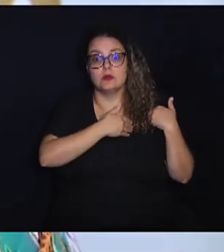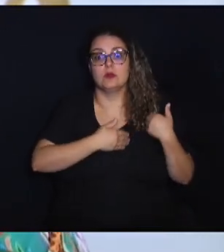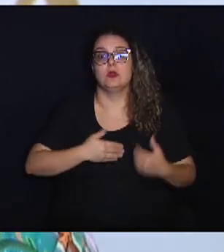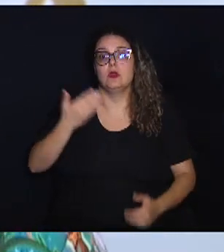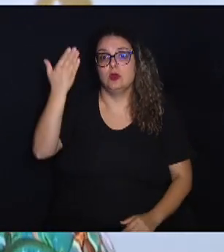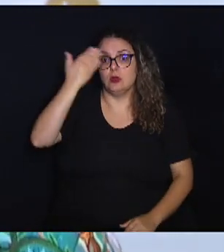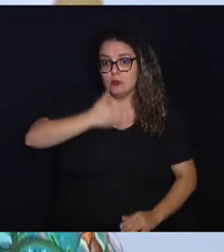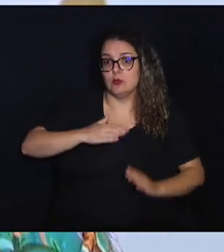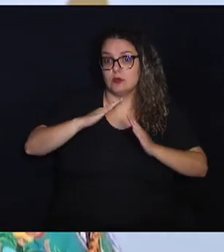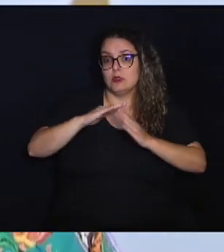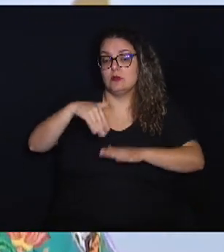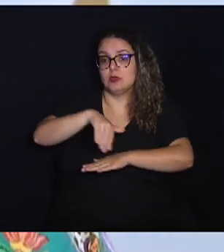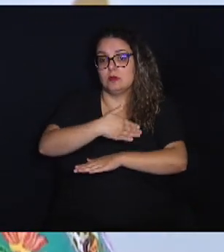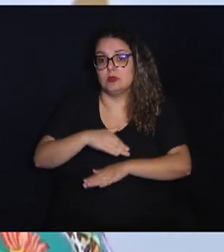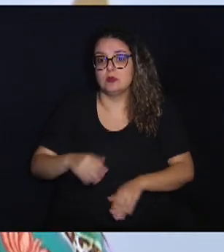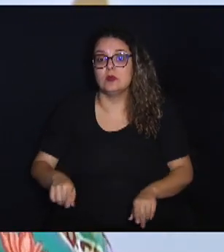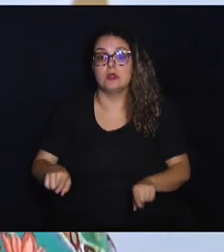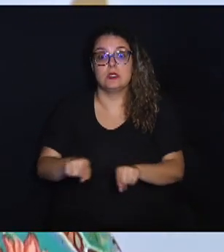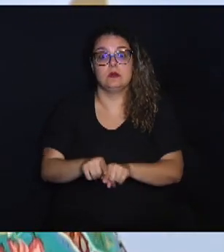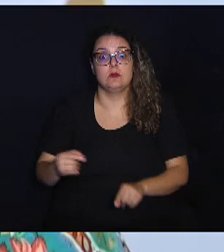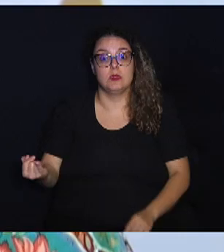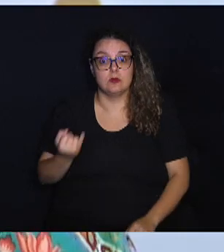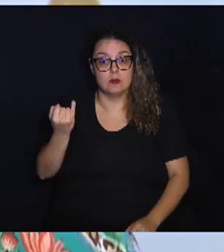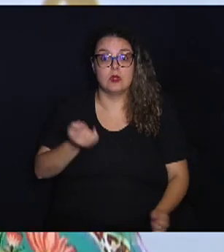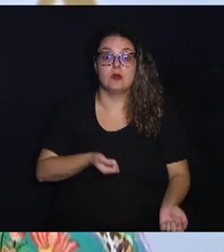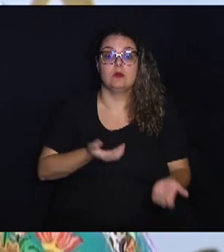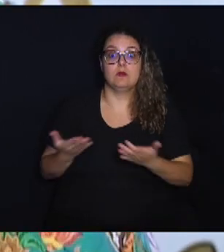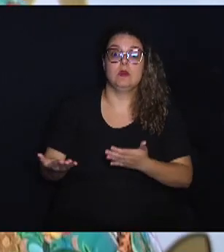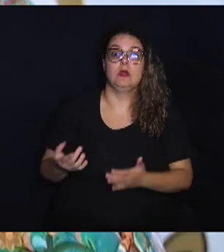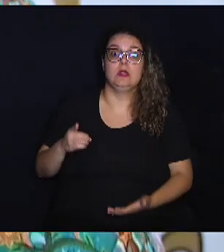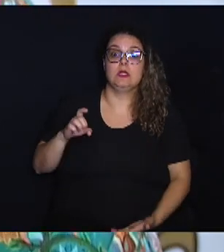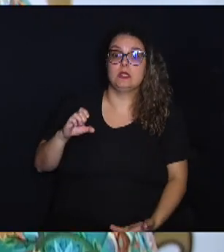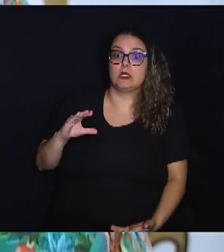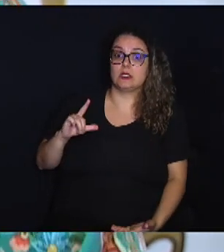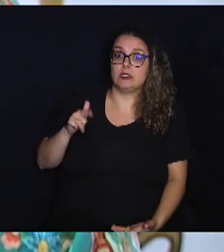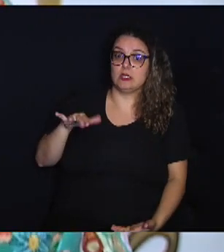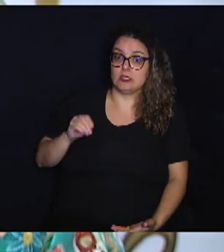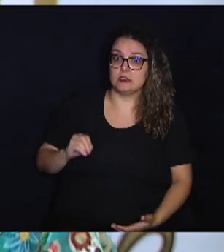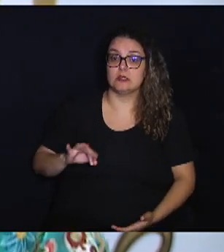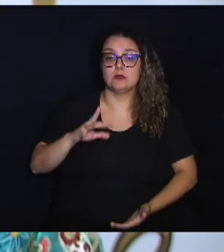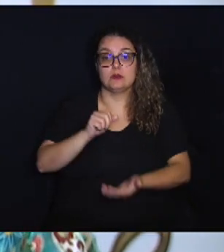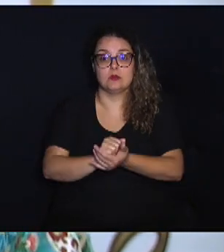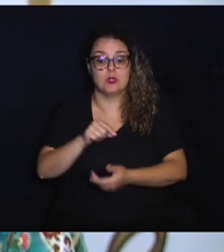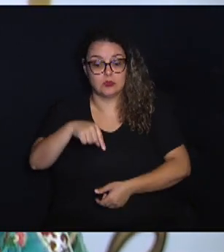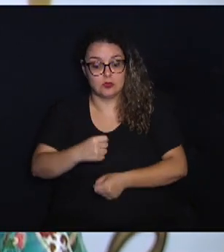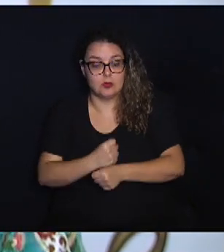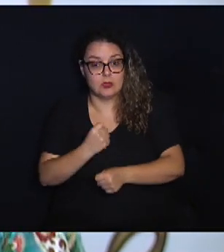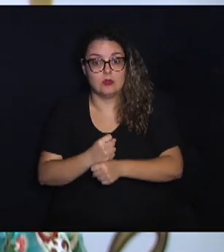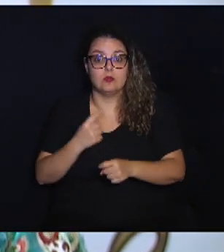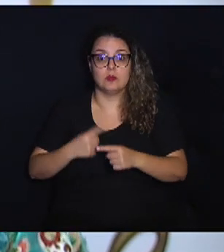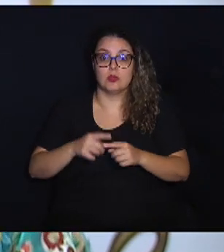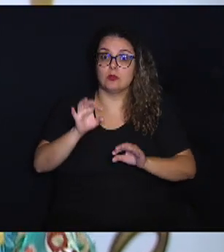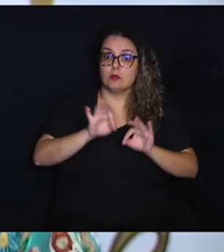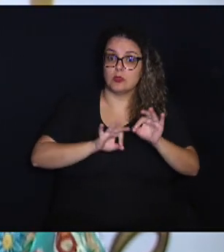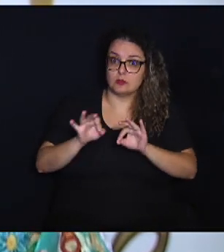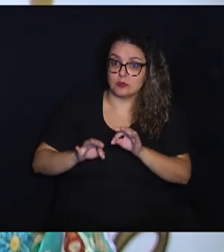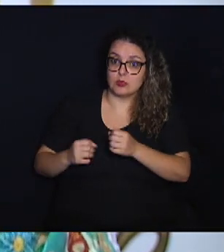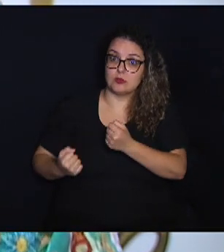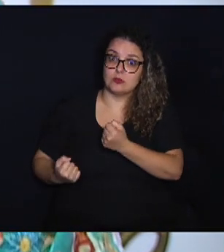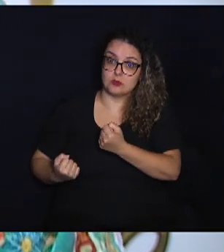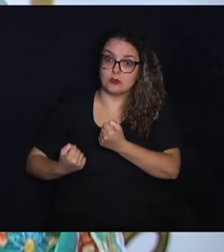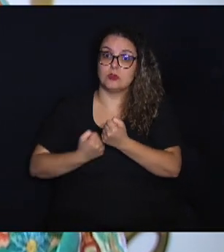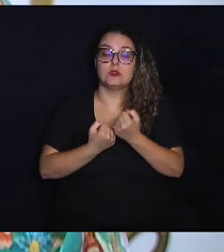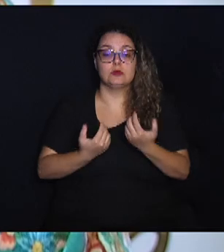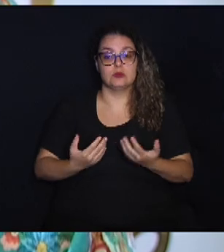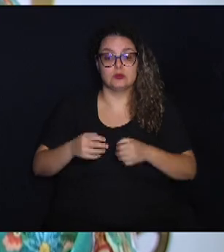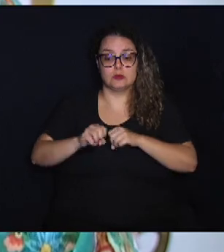de endereço, e é imprescindível a apresentação da declaração de matrícula do ano, porque é um projeto que se apoia, né,